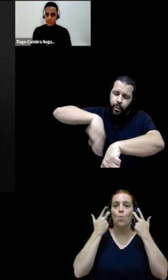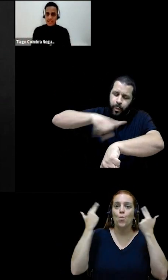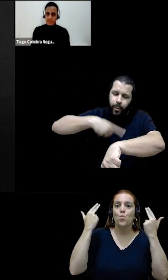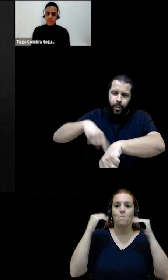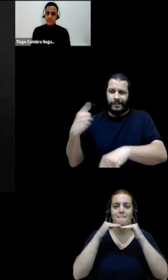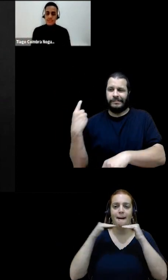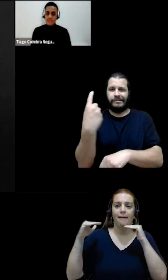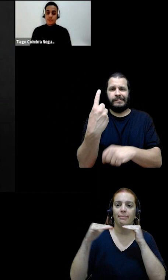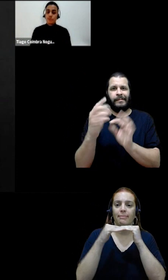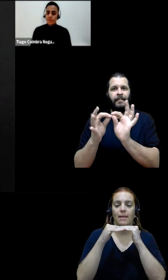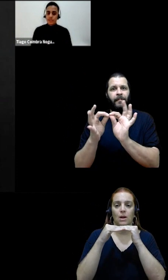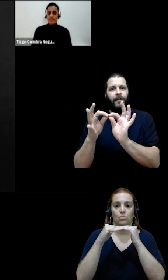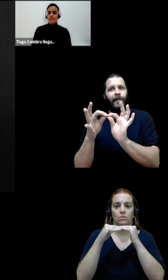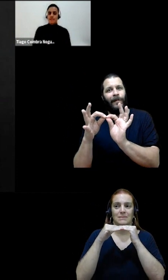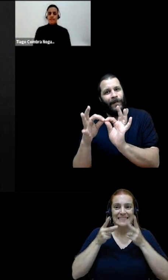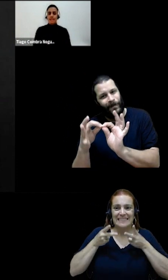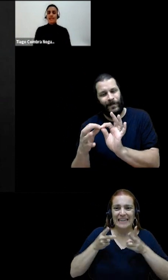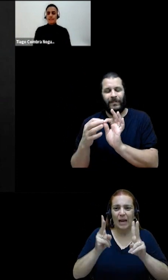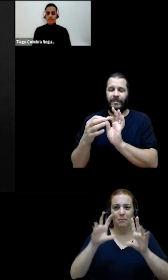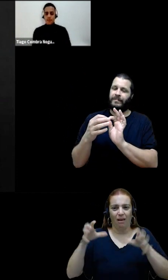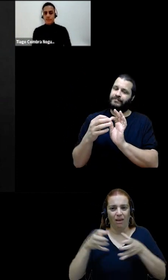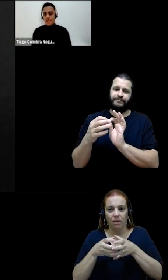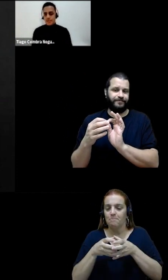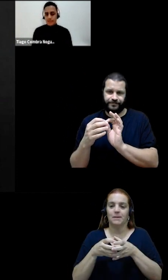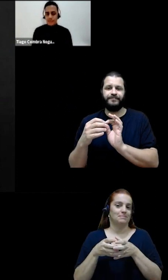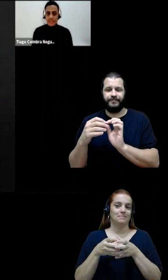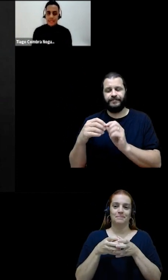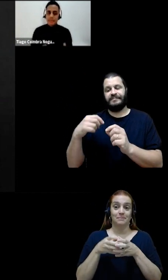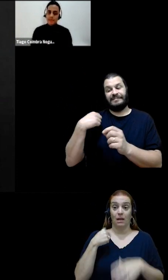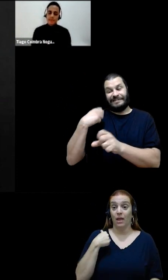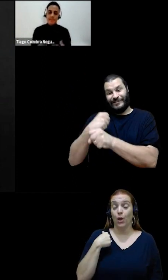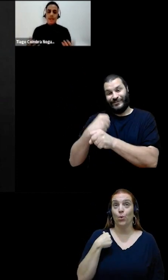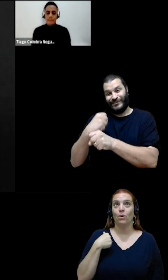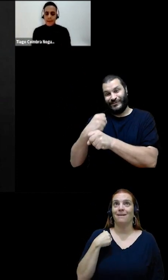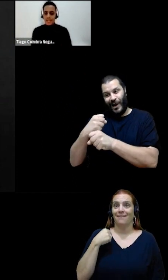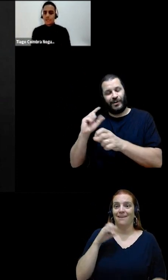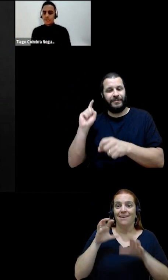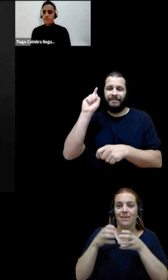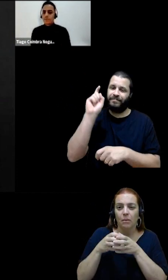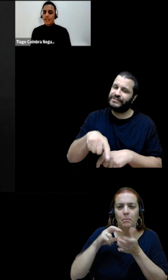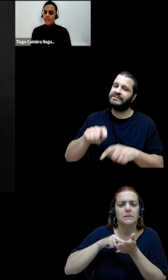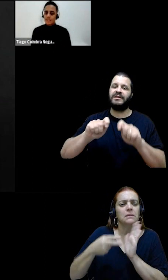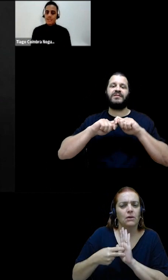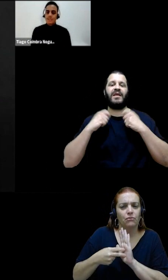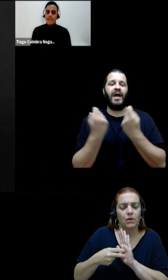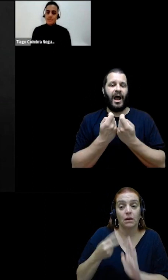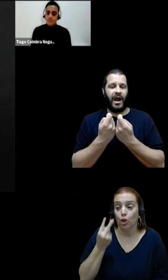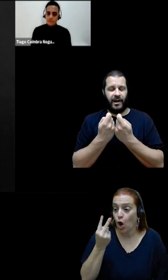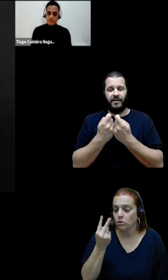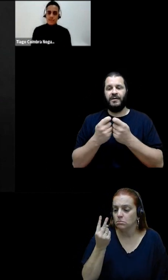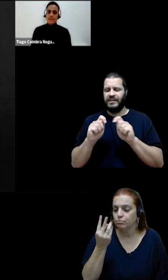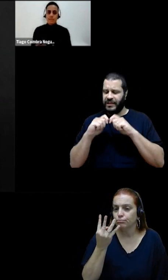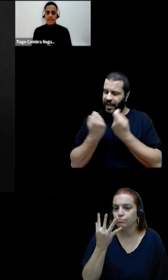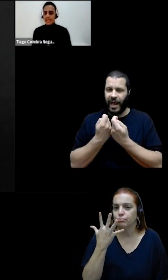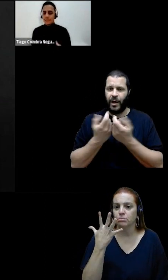padrão que os intérpretes de língua de sinais atuem sempre em equipe, ou seja, quando eu falo equipe, eu quero dizer mais de 2 profissionais